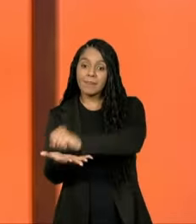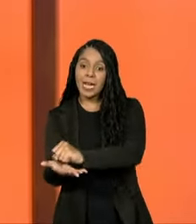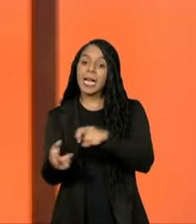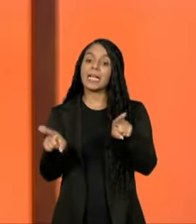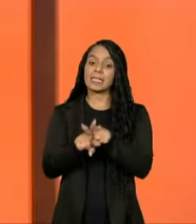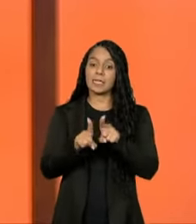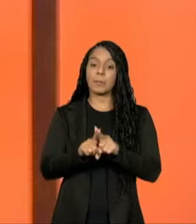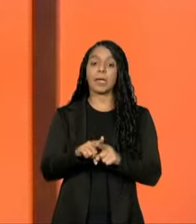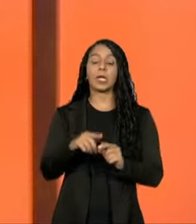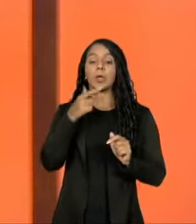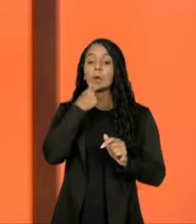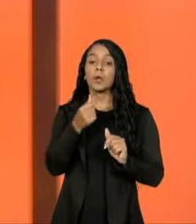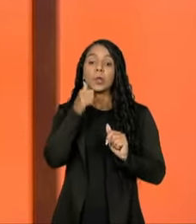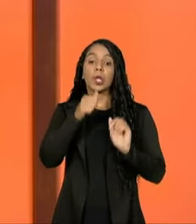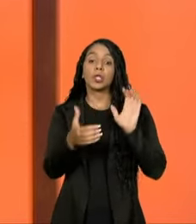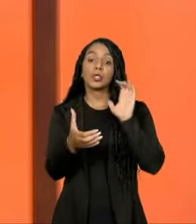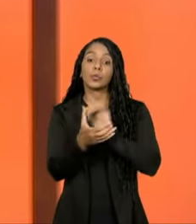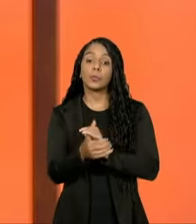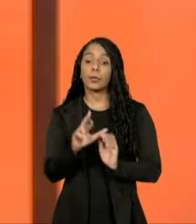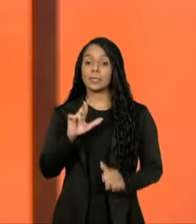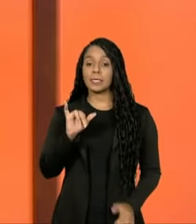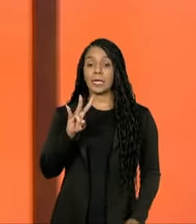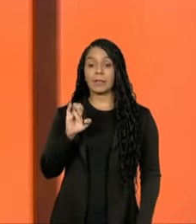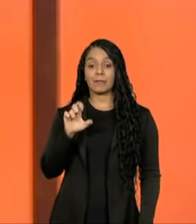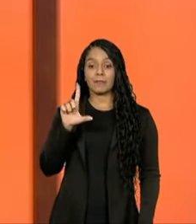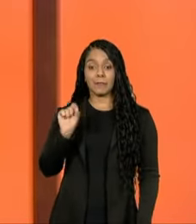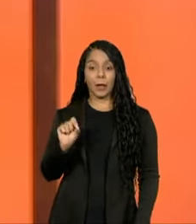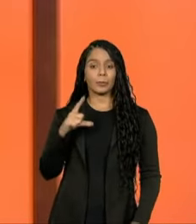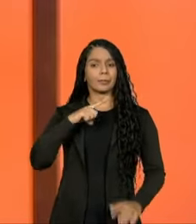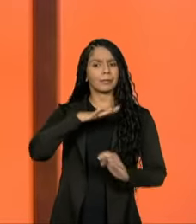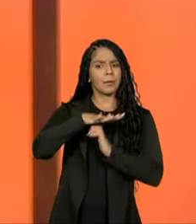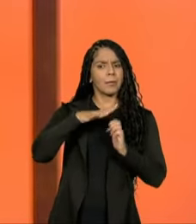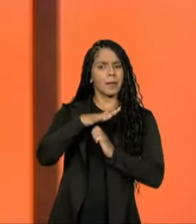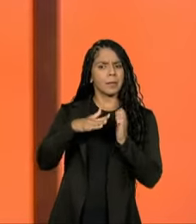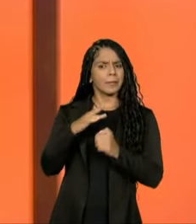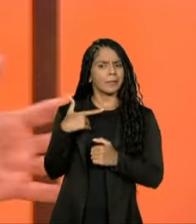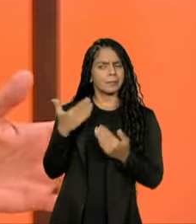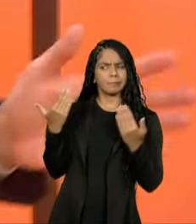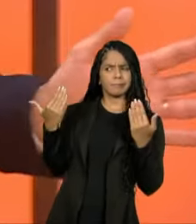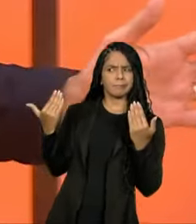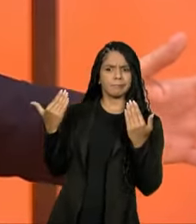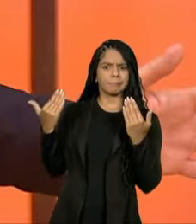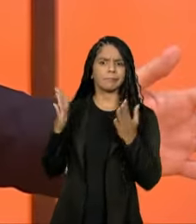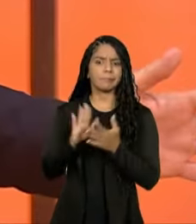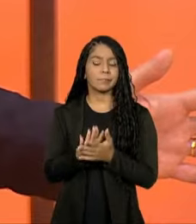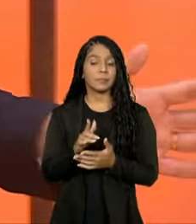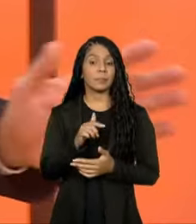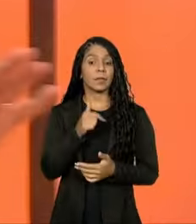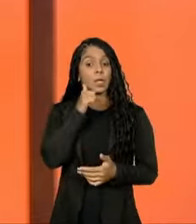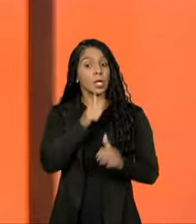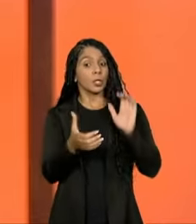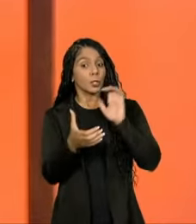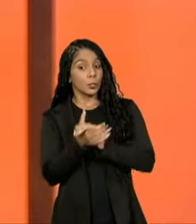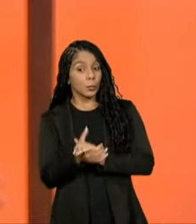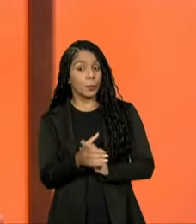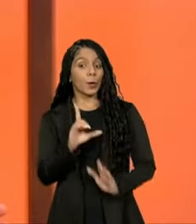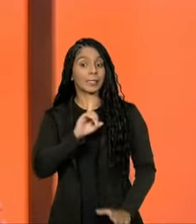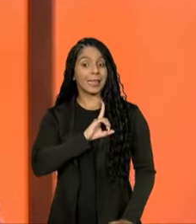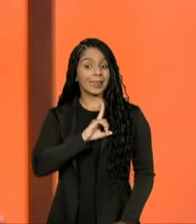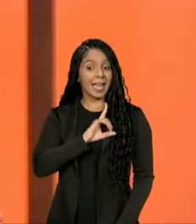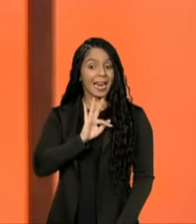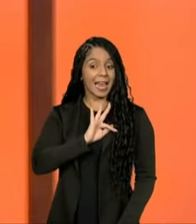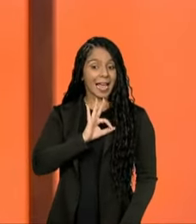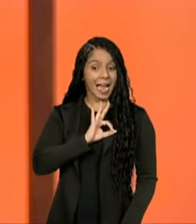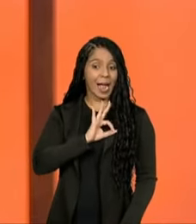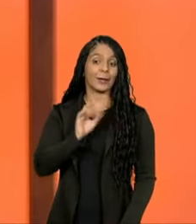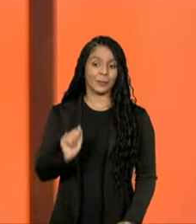tem uma empresa que tem uma movimentação financeira muito suspeita. A esposa do Rivaldo, a esposa do delegado. Sim. Esse é um dos mandados